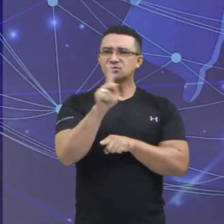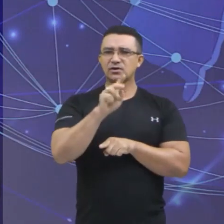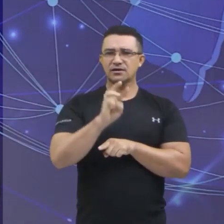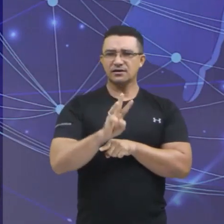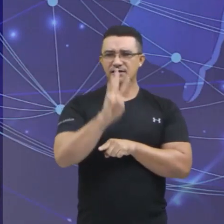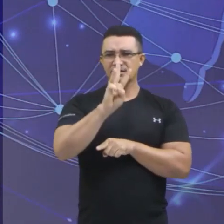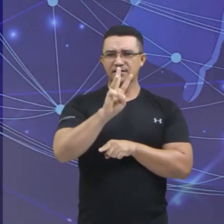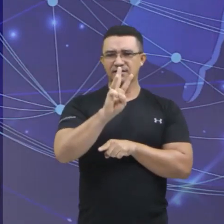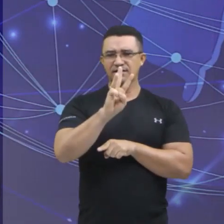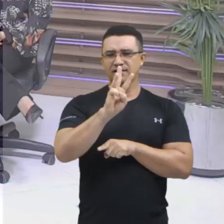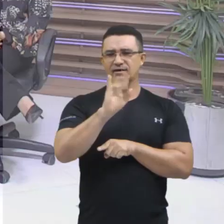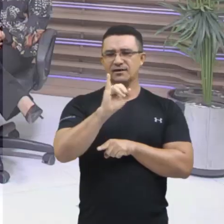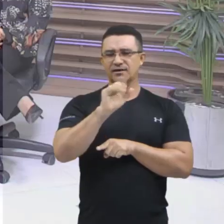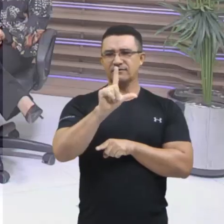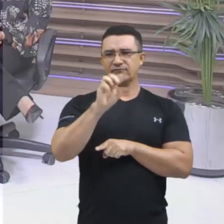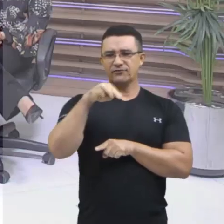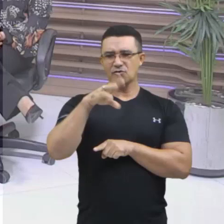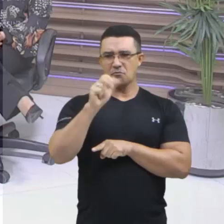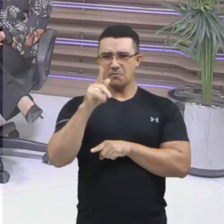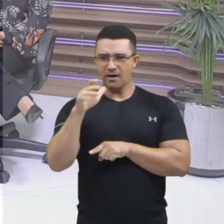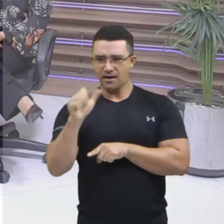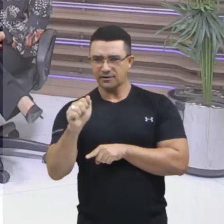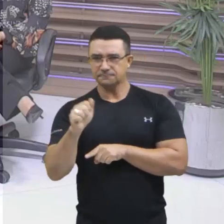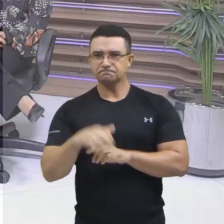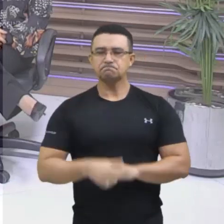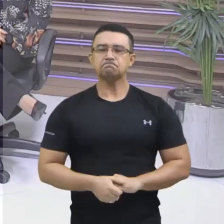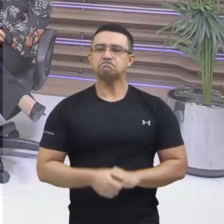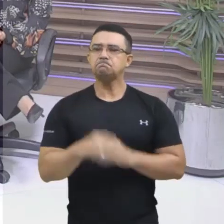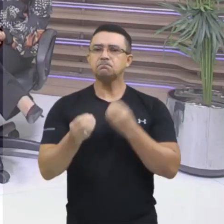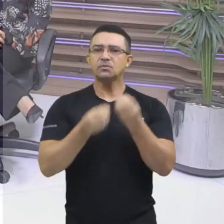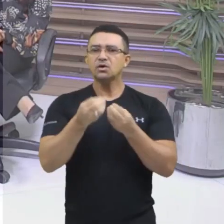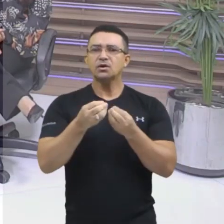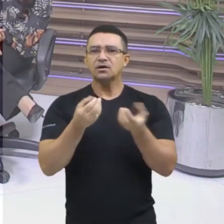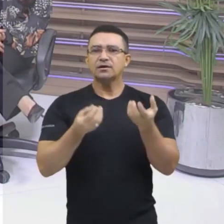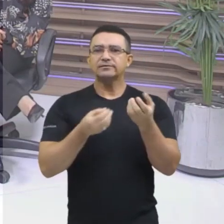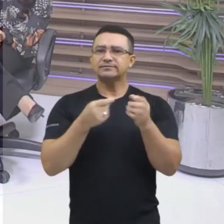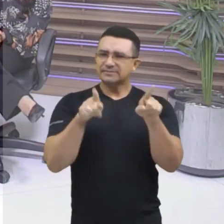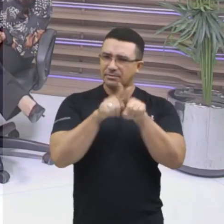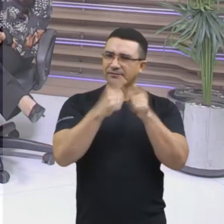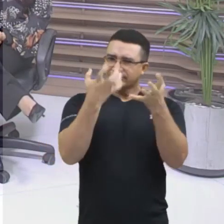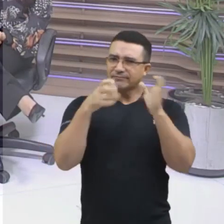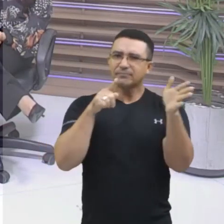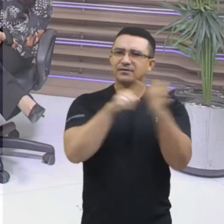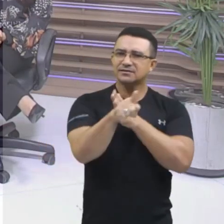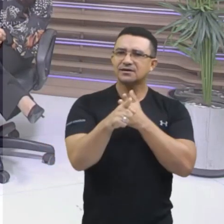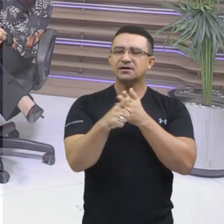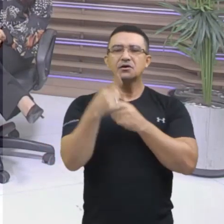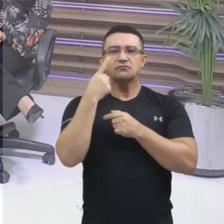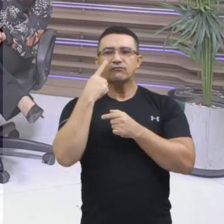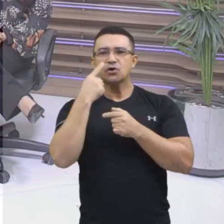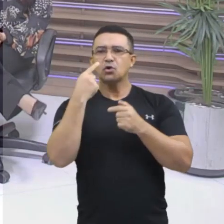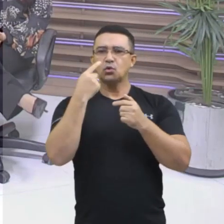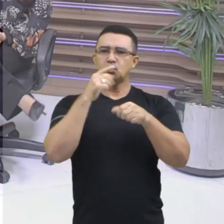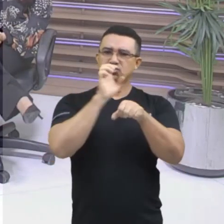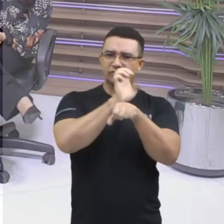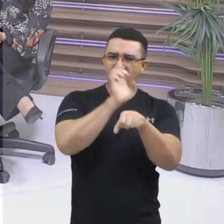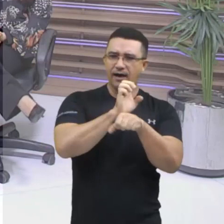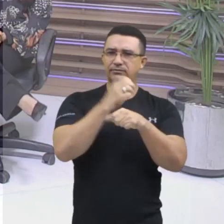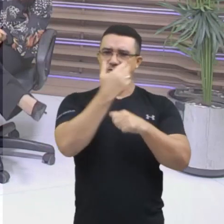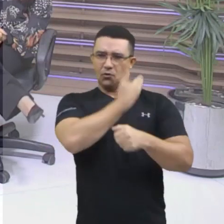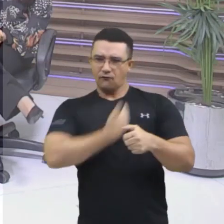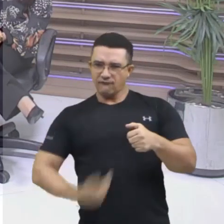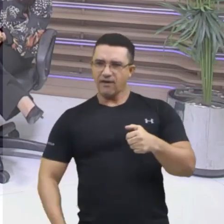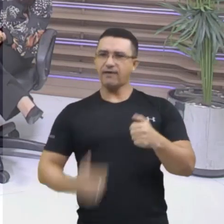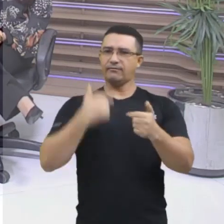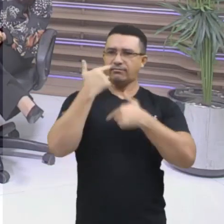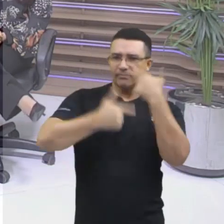Messa. Professora Vilmara, diante desse cenário, diante de todo o trabalho que o governo do estado tem